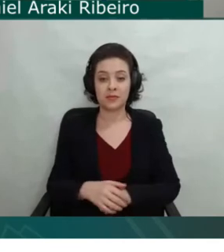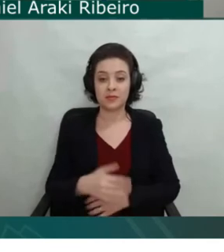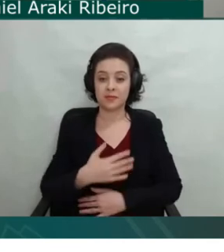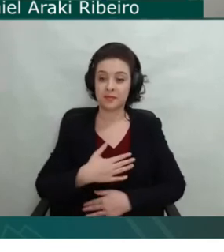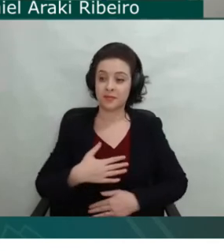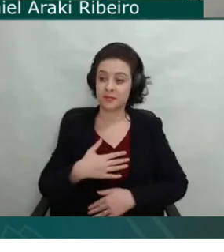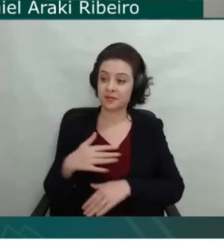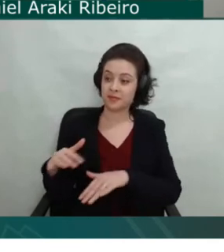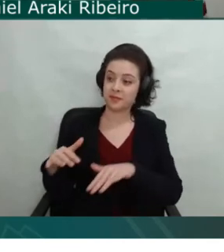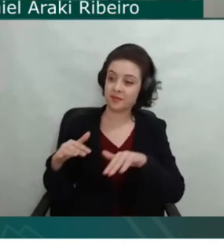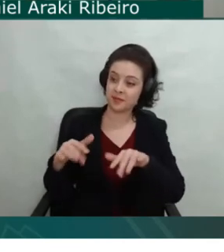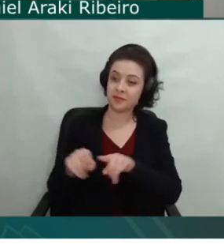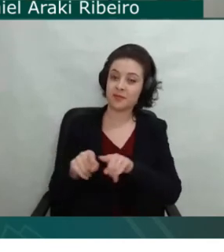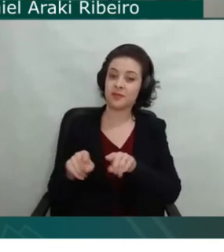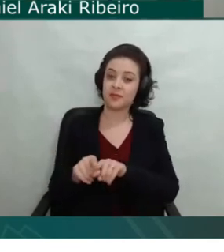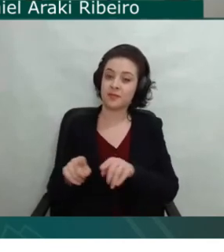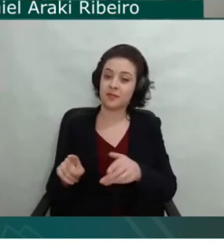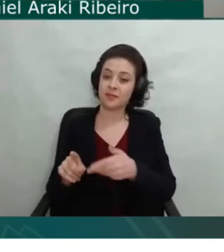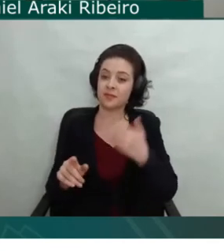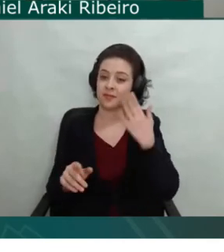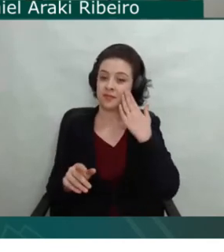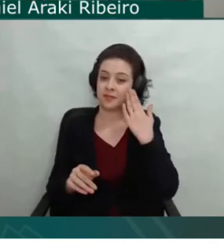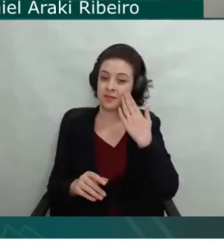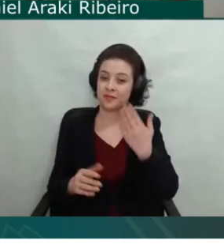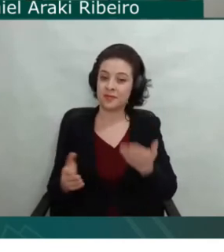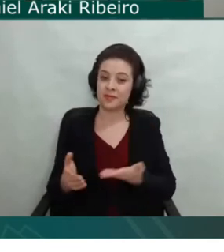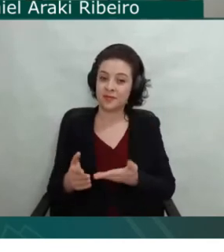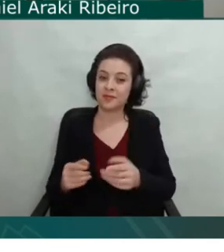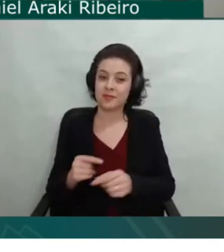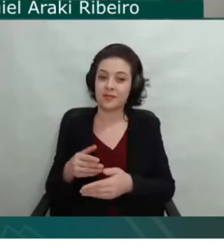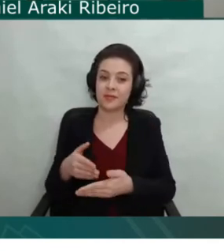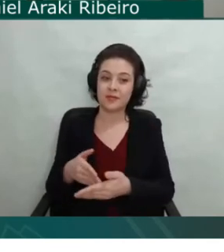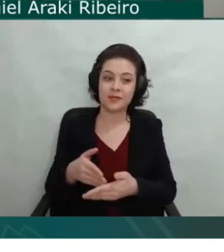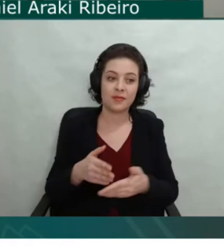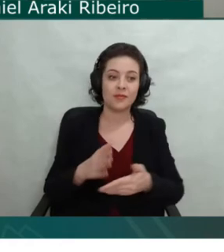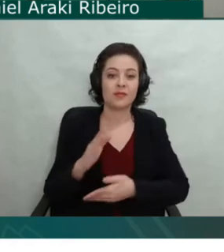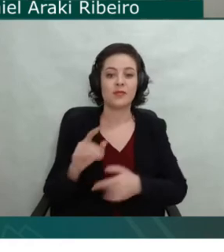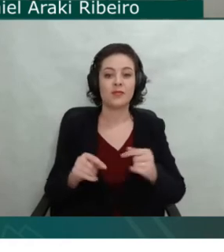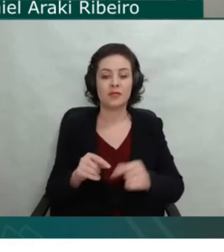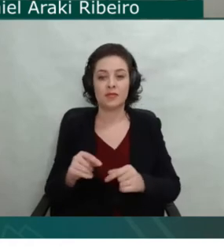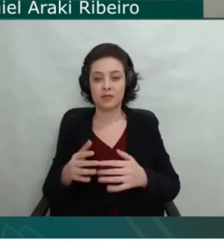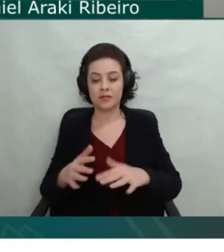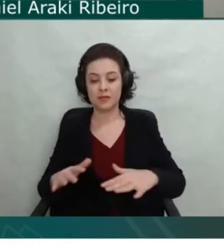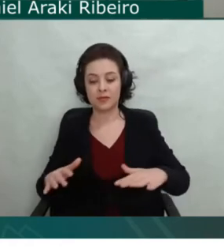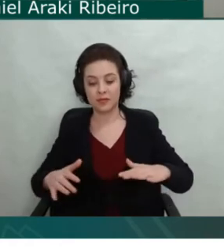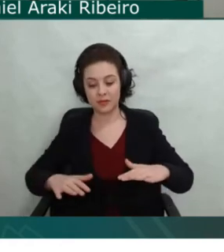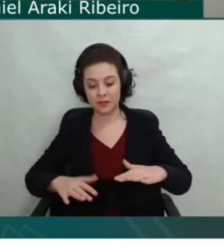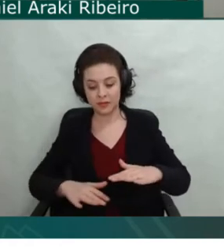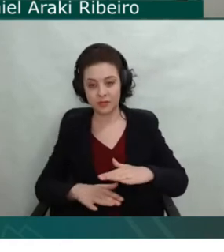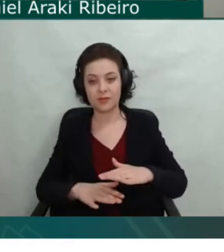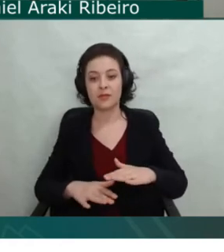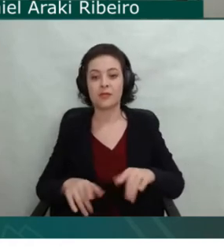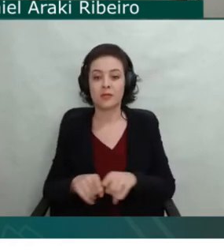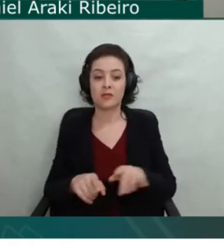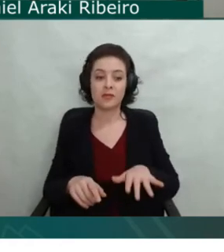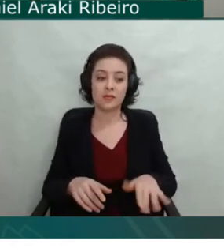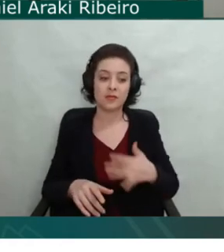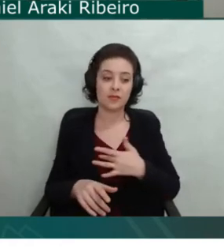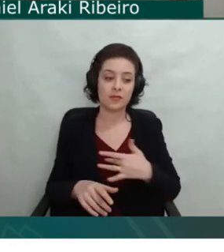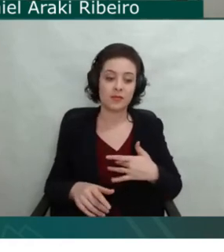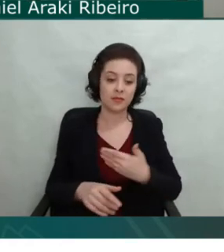prazer também saber que você está quebrando essa barreira da oceanografia, né, e indo para a área da saúde pública, que para a